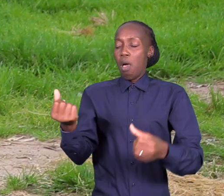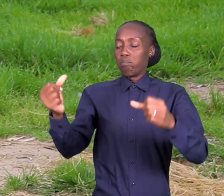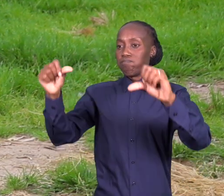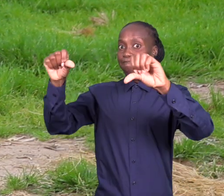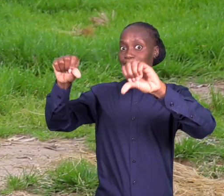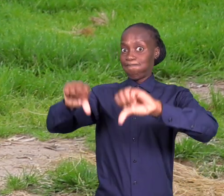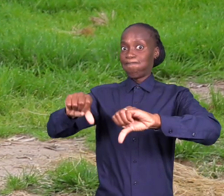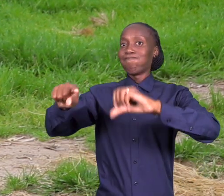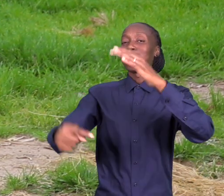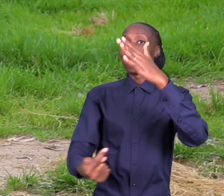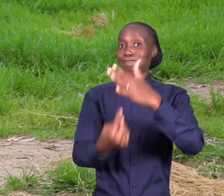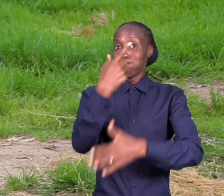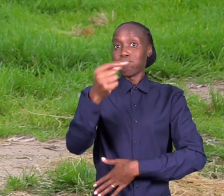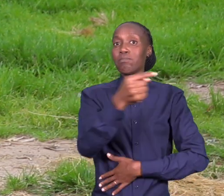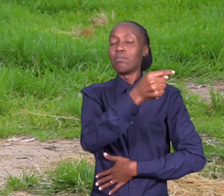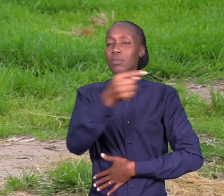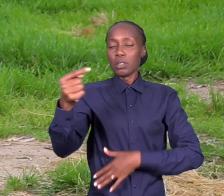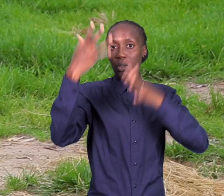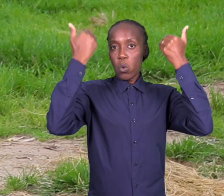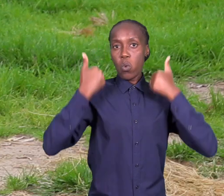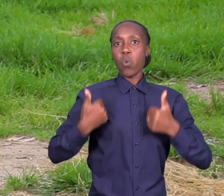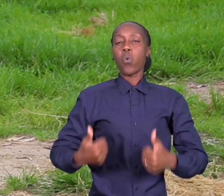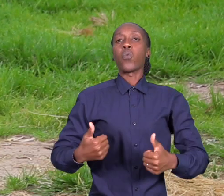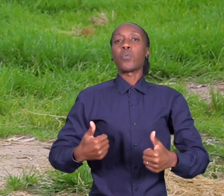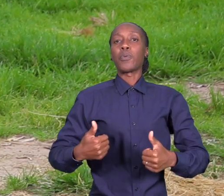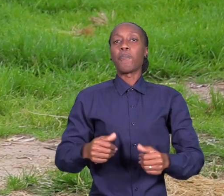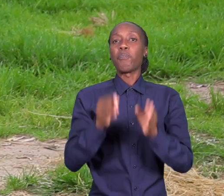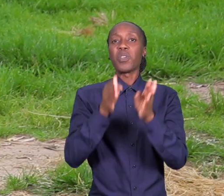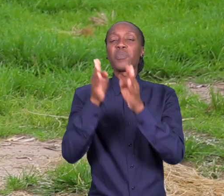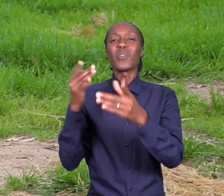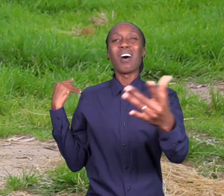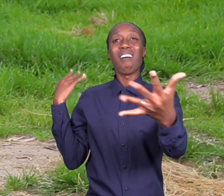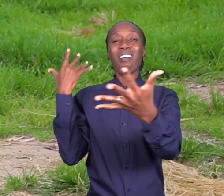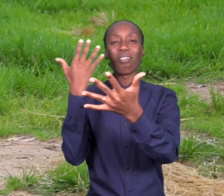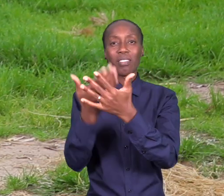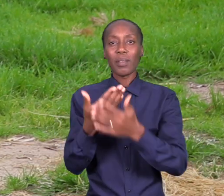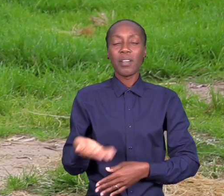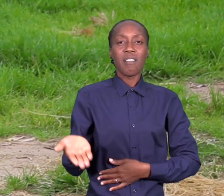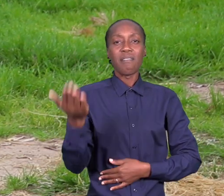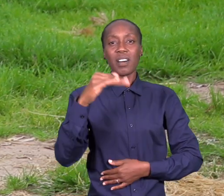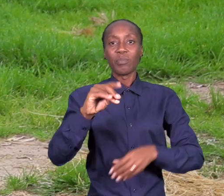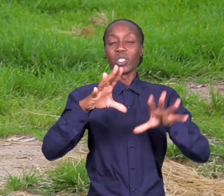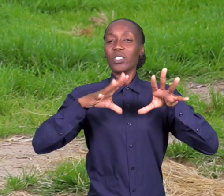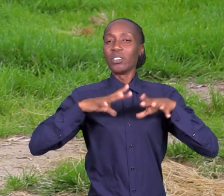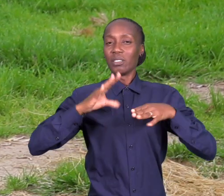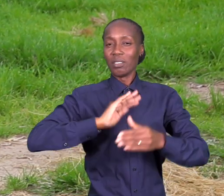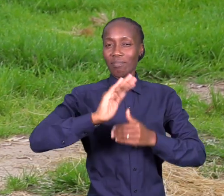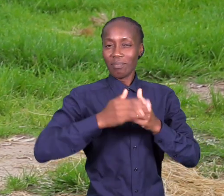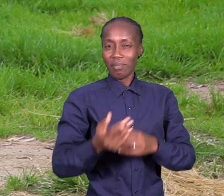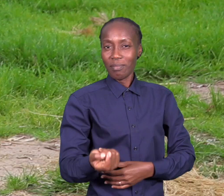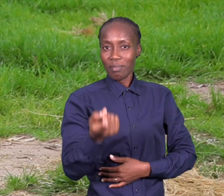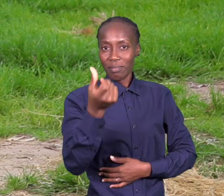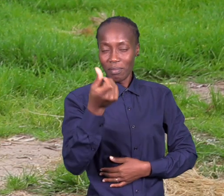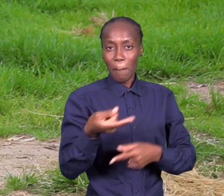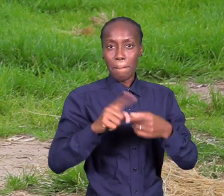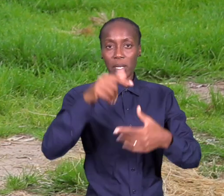grave e com consequências negativas ao nível físico e cognitivo por toda a vida. Nós vamos a um rápido intervalo e voltamos